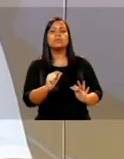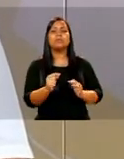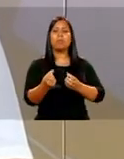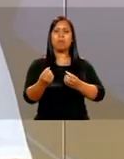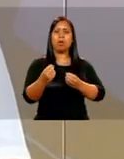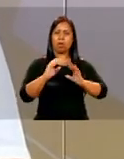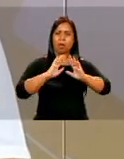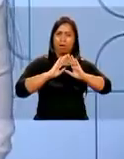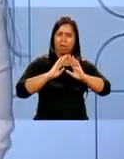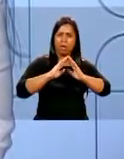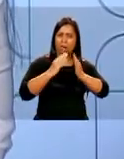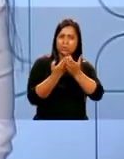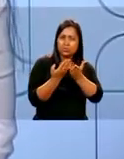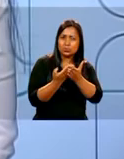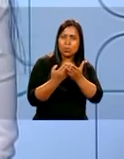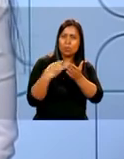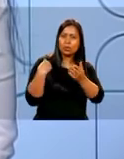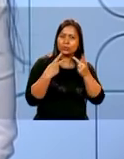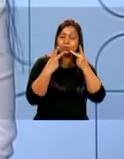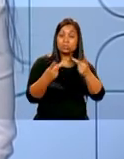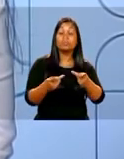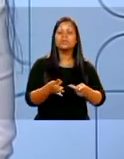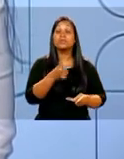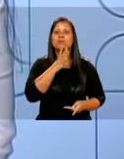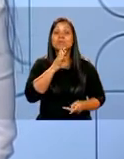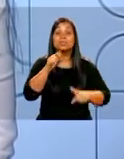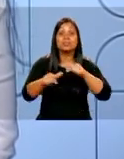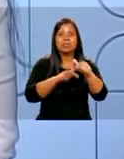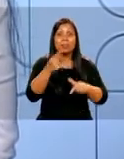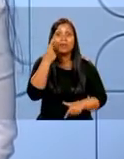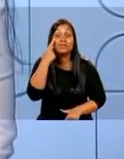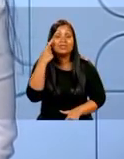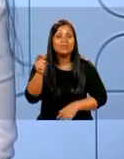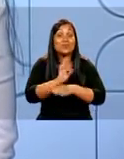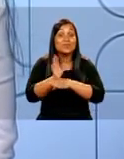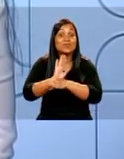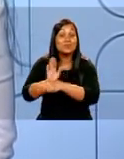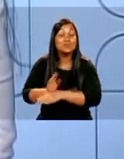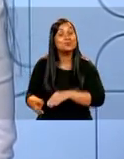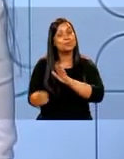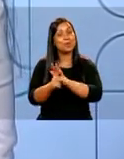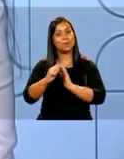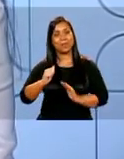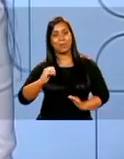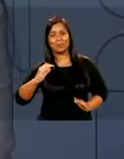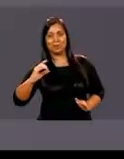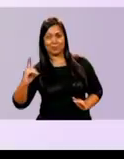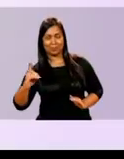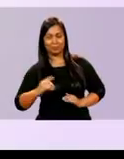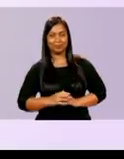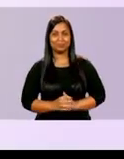nos visitam. Então, para você conhecer um pouco desse trabalho, você acompanha agora o vídeo institucional da ACD.